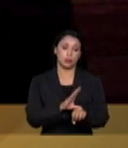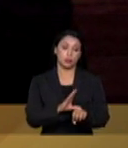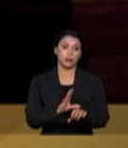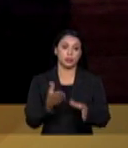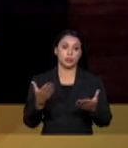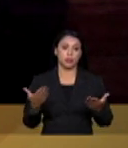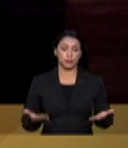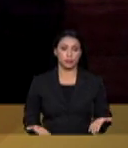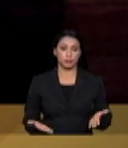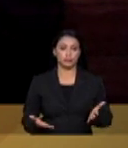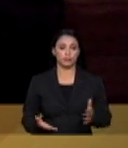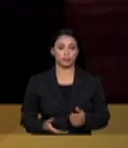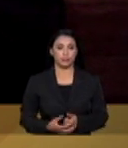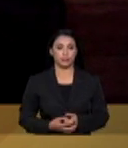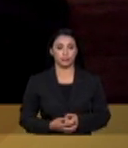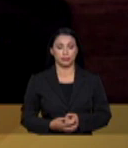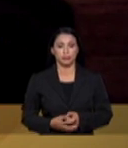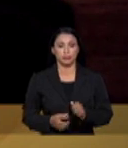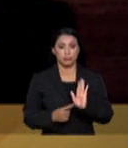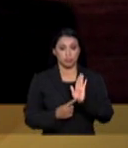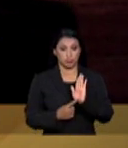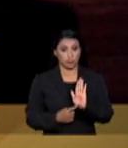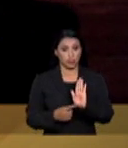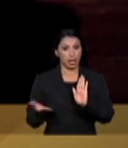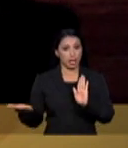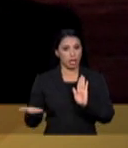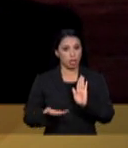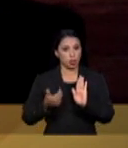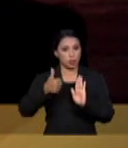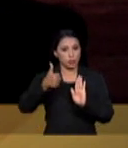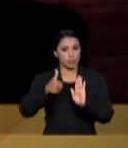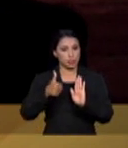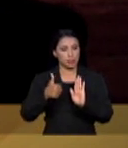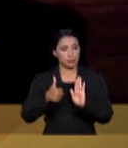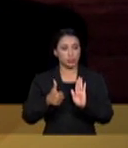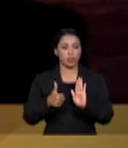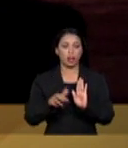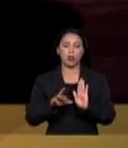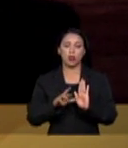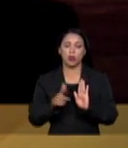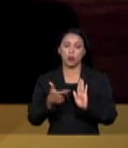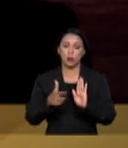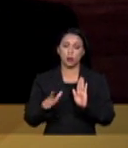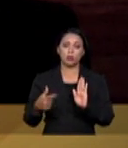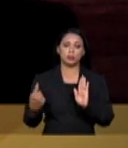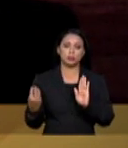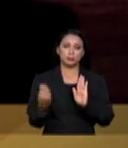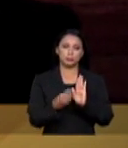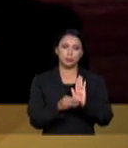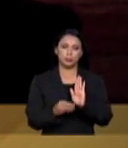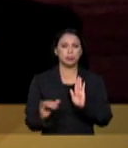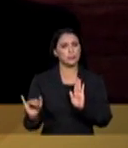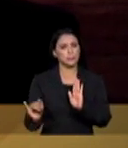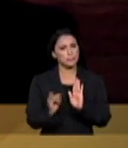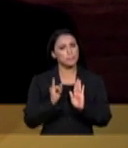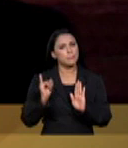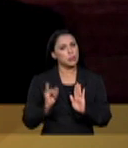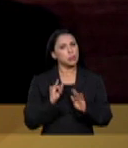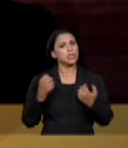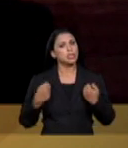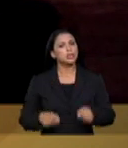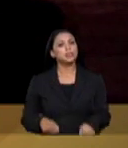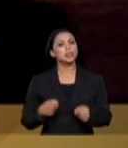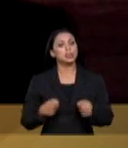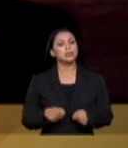possa matéria cumpre agora examinar Outro ponto relevante que diz respeito à